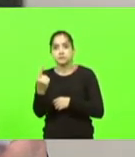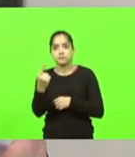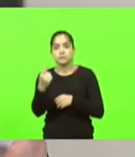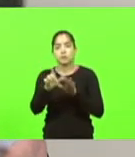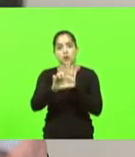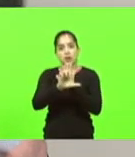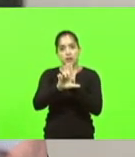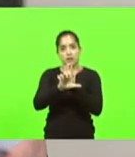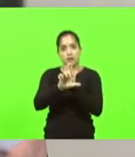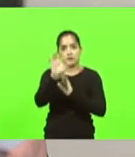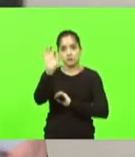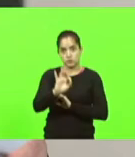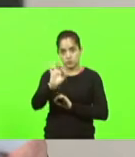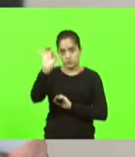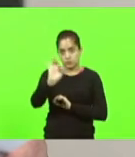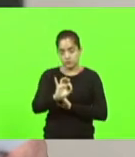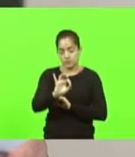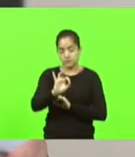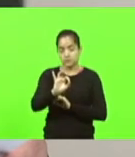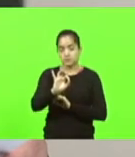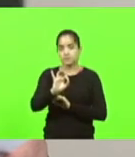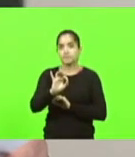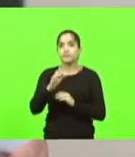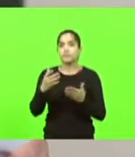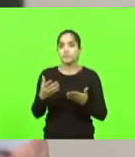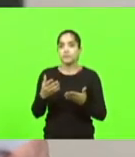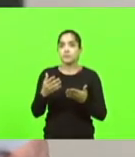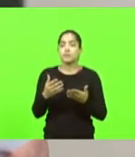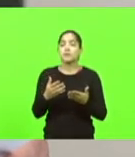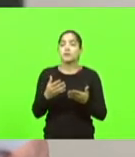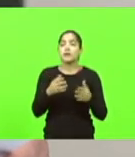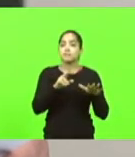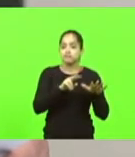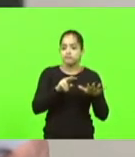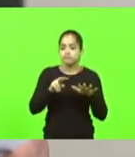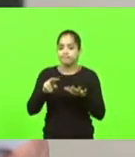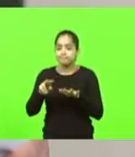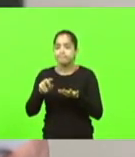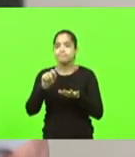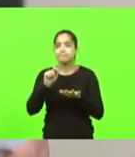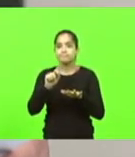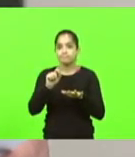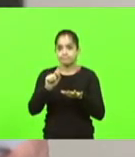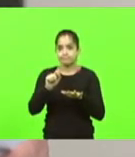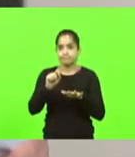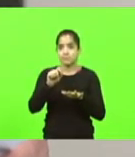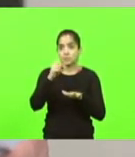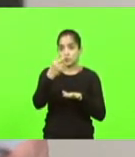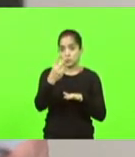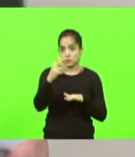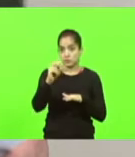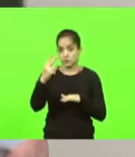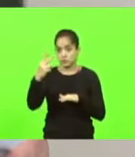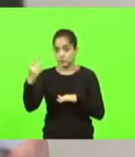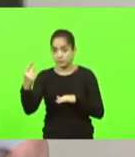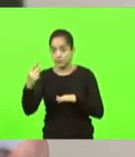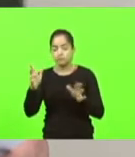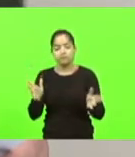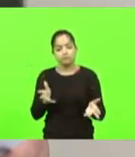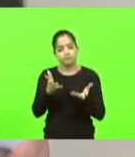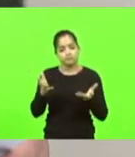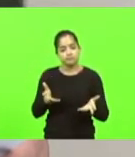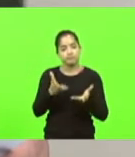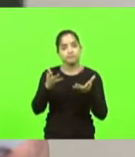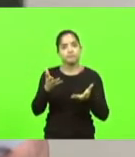Cotas. A realização da Semana Inclusiva SC 2021 pretende incentivar a convivência